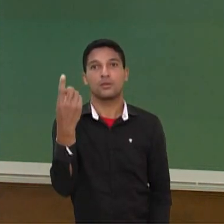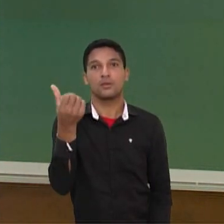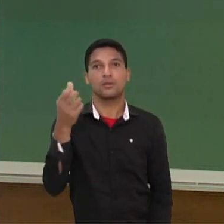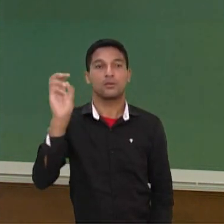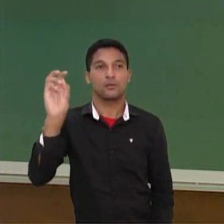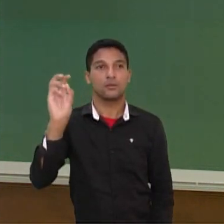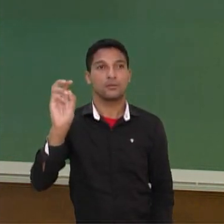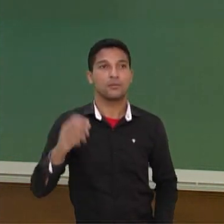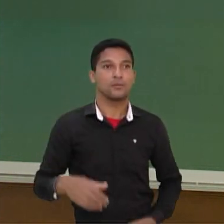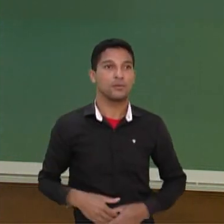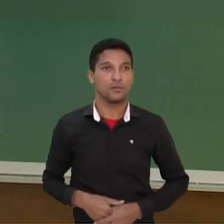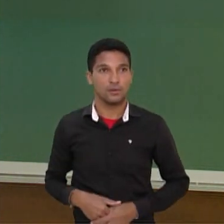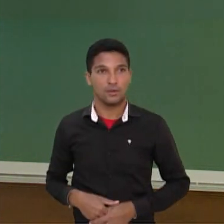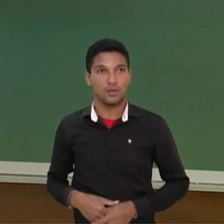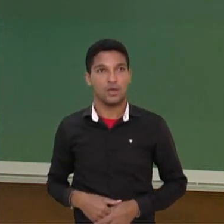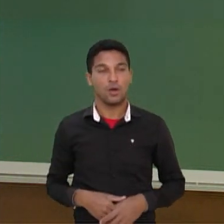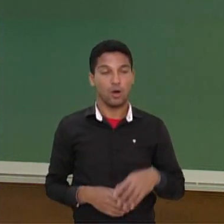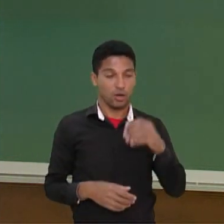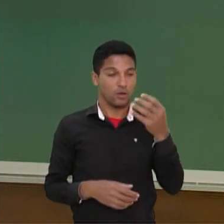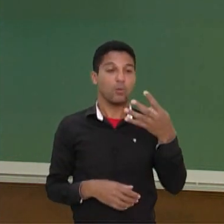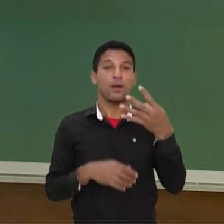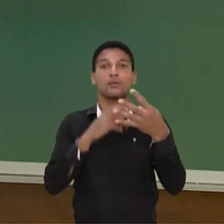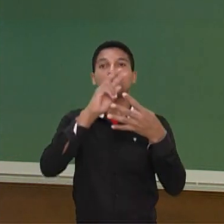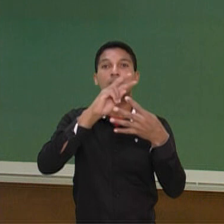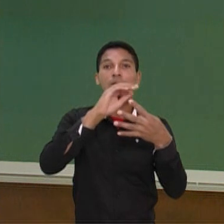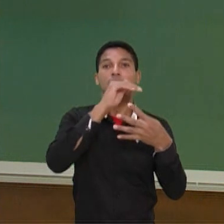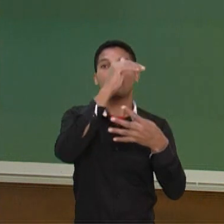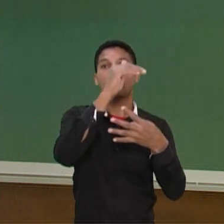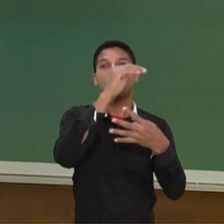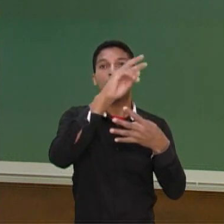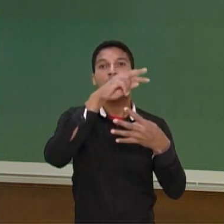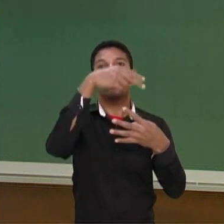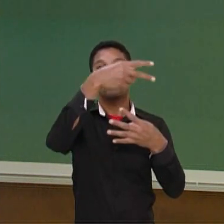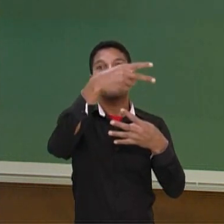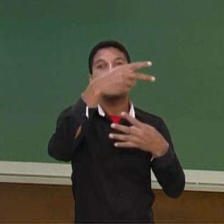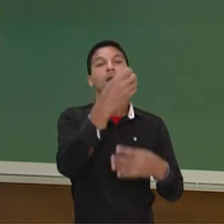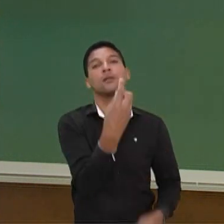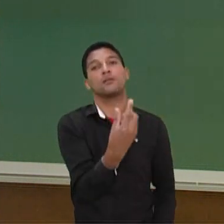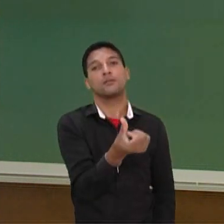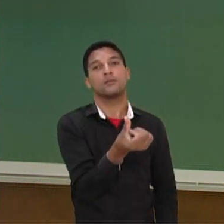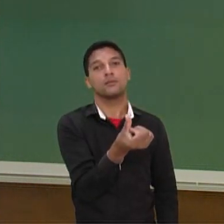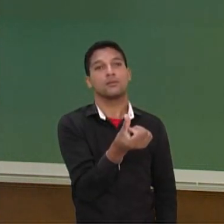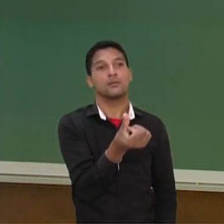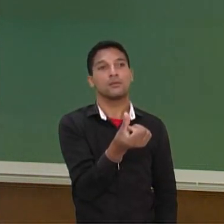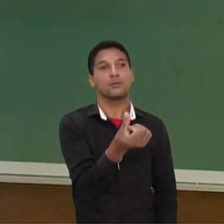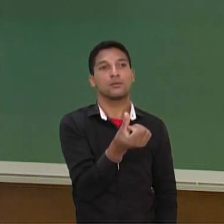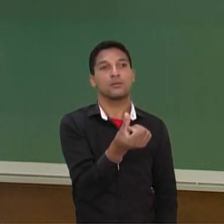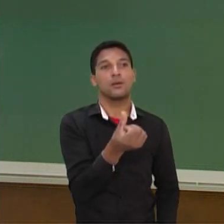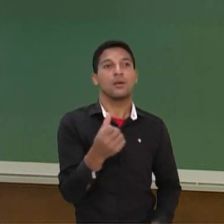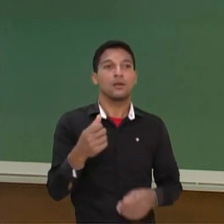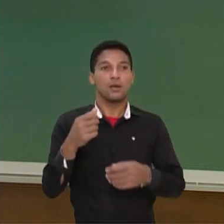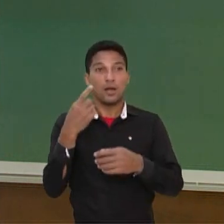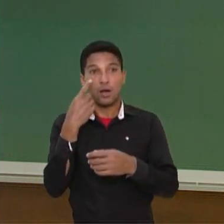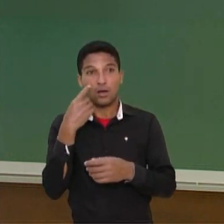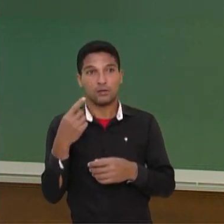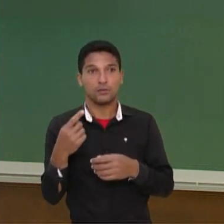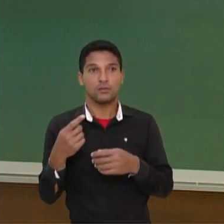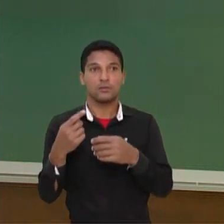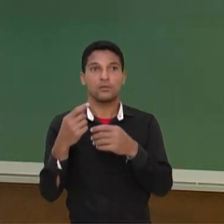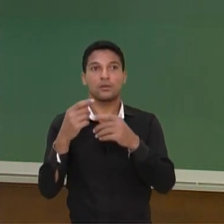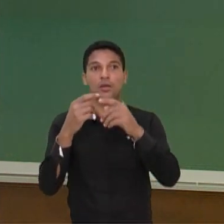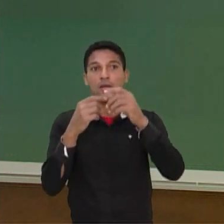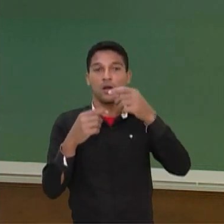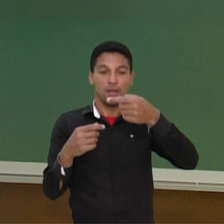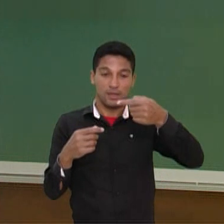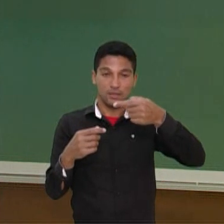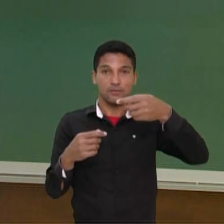ok? E aqui mesmo a gente já faz, né, o 4 ao quadrado, que dá 16. Na multiplicação tem a regra de sinais. Quando eu tenho